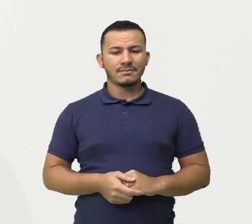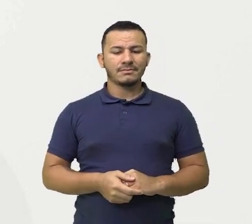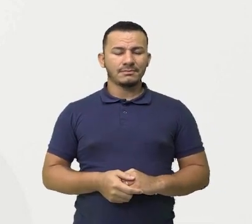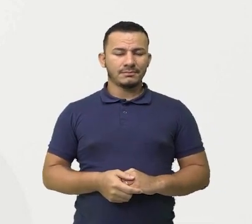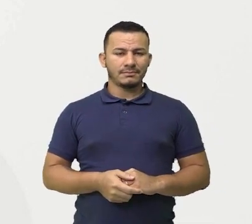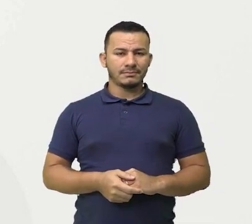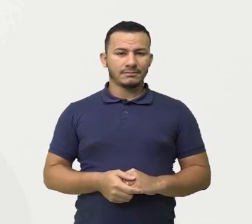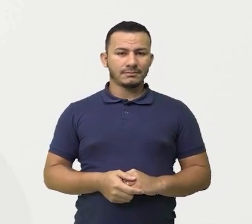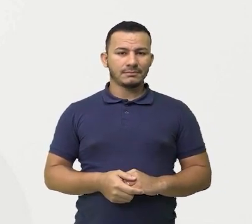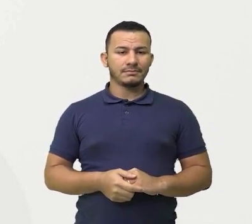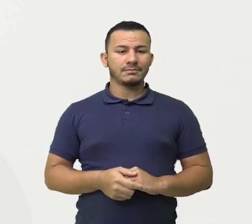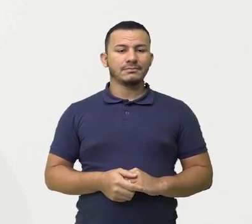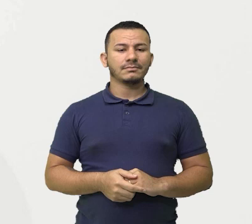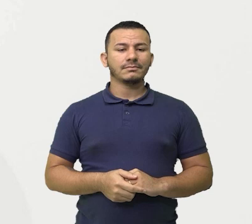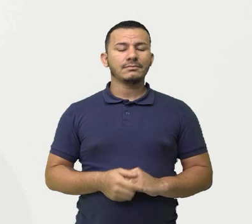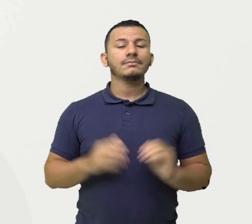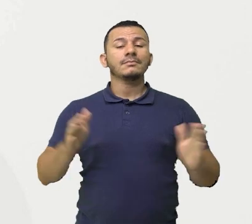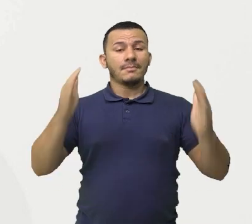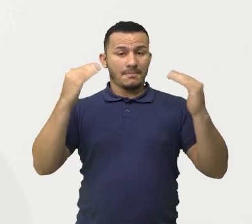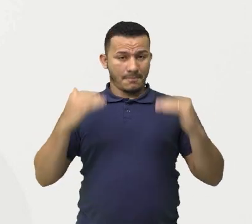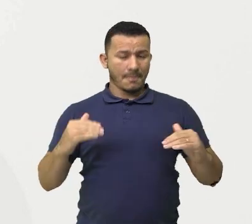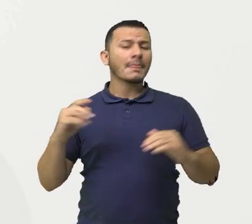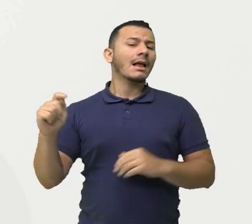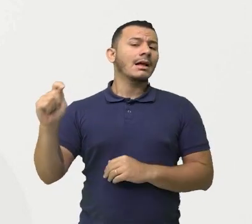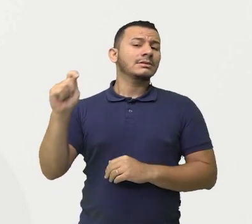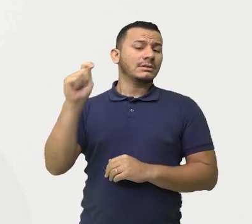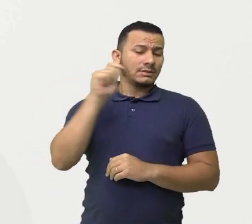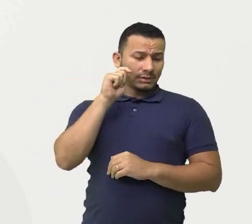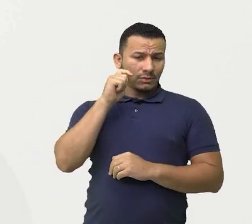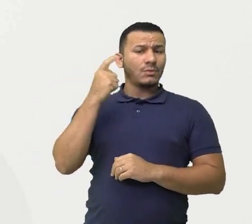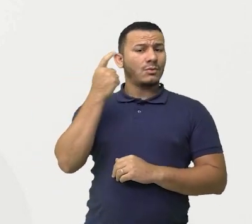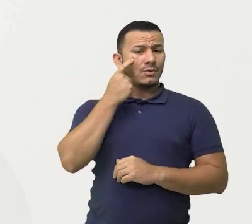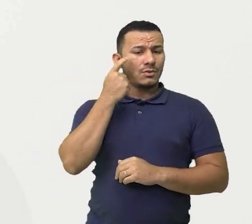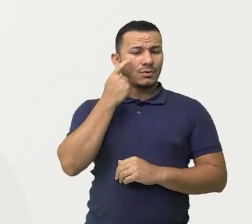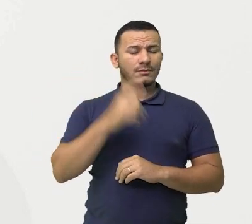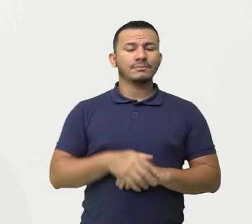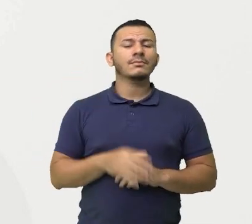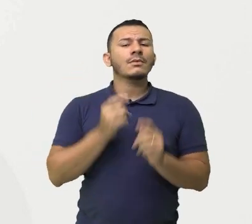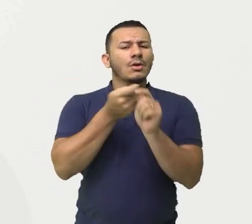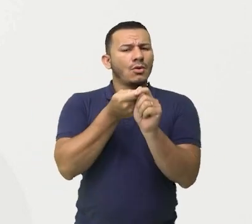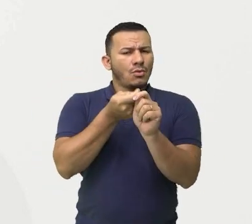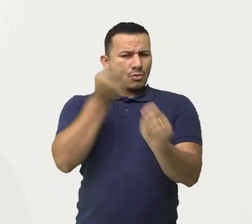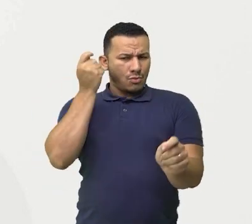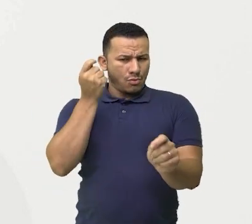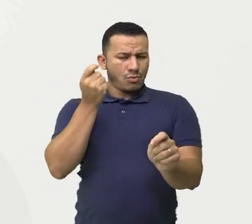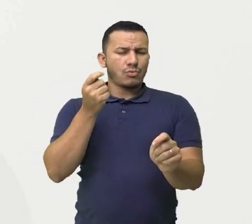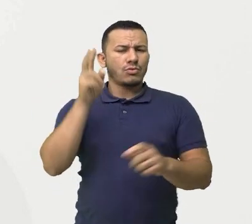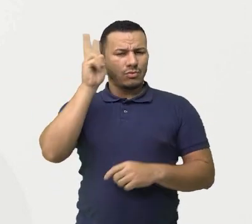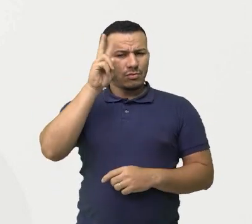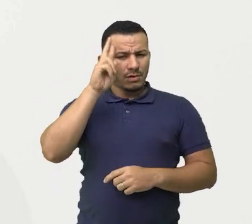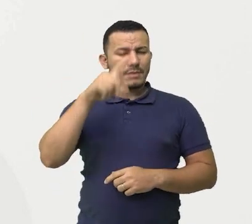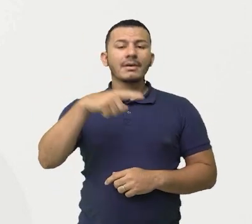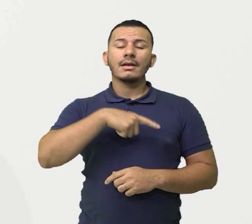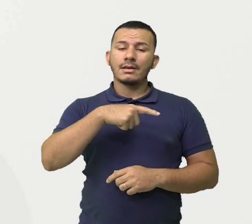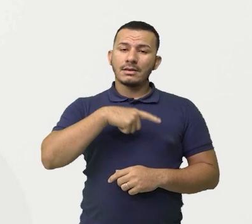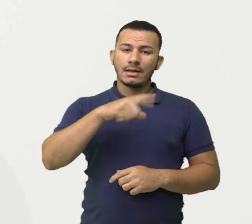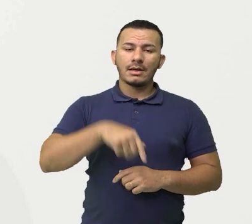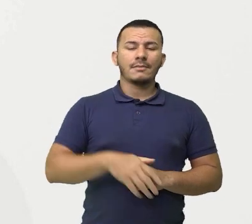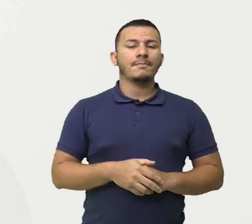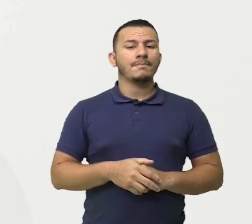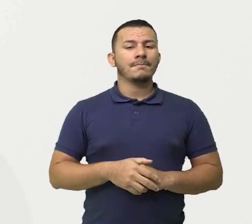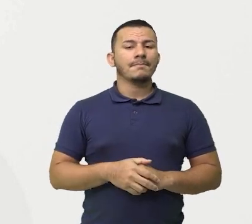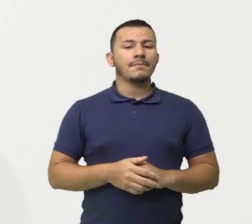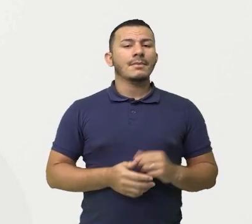Vejamos agora qual é o lucro do bolo de cenoura. Bom, o lucro é sempre a diferença